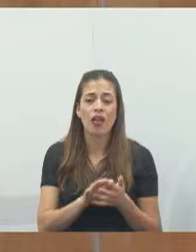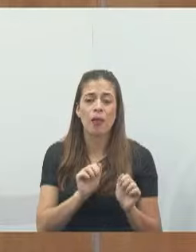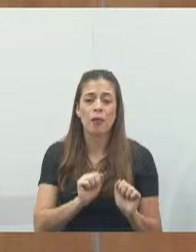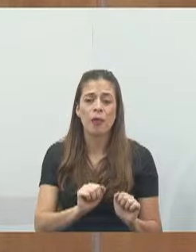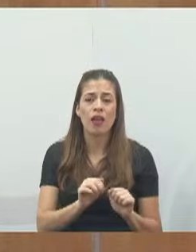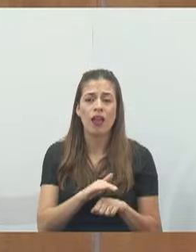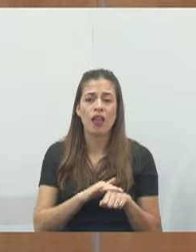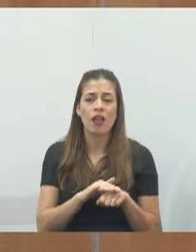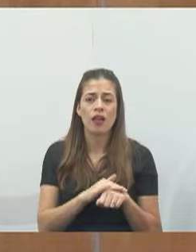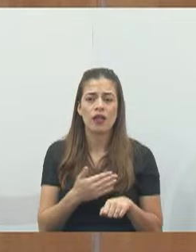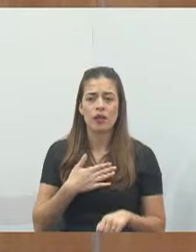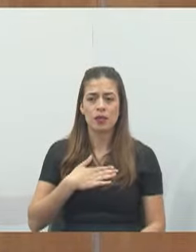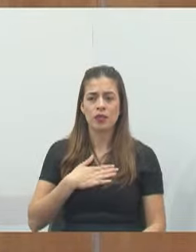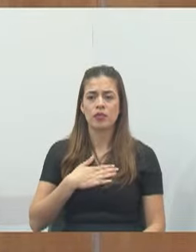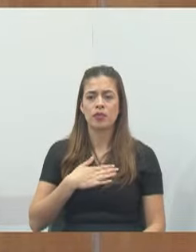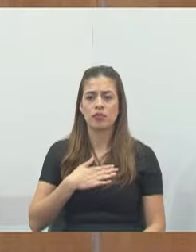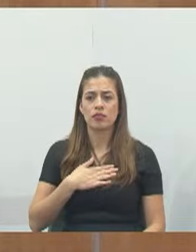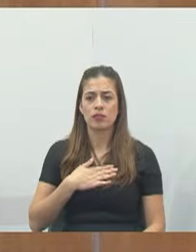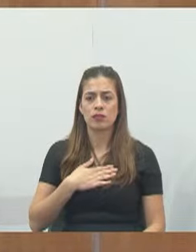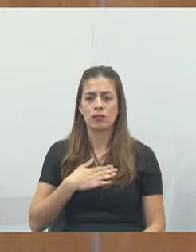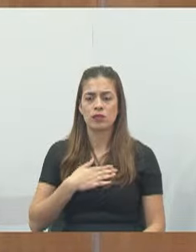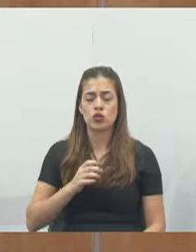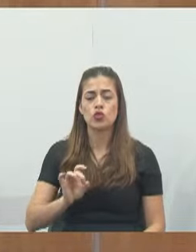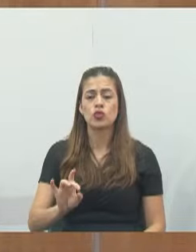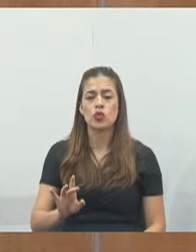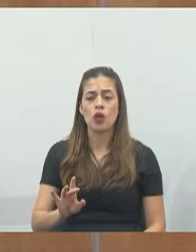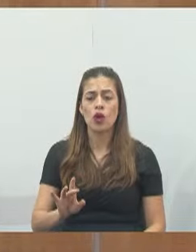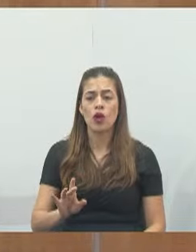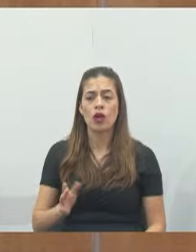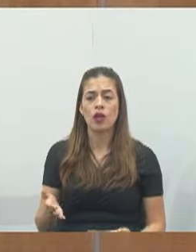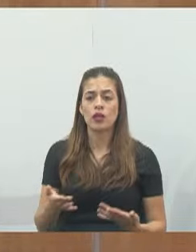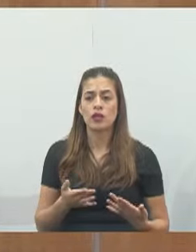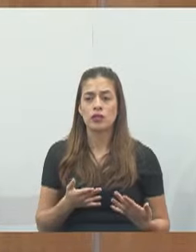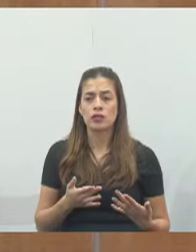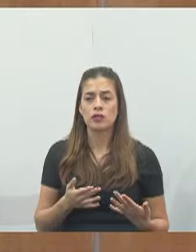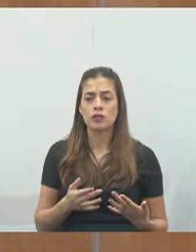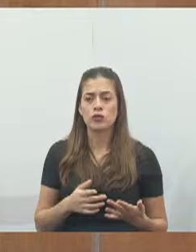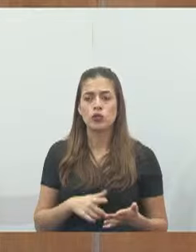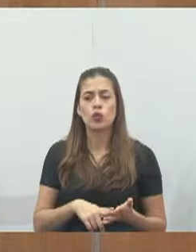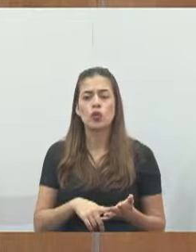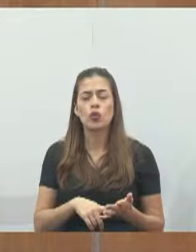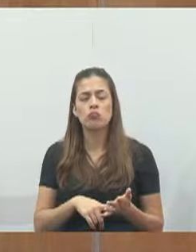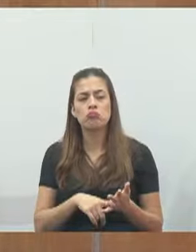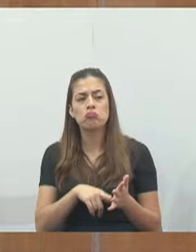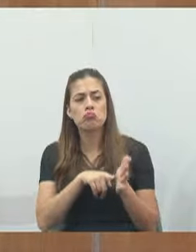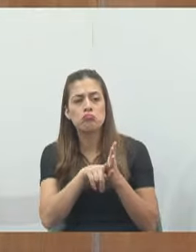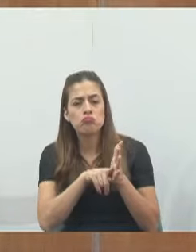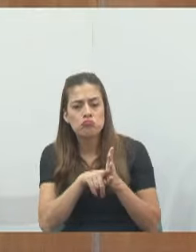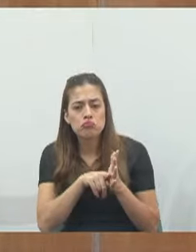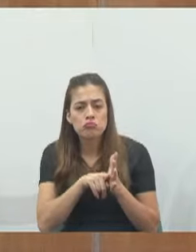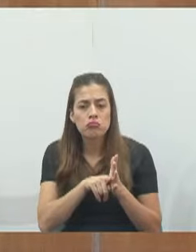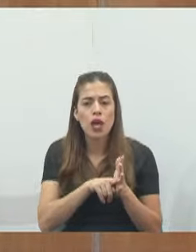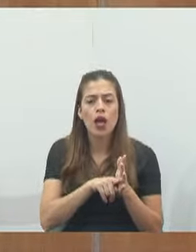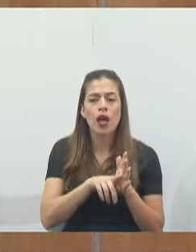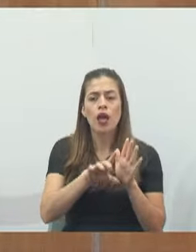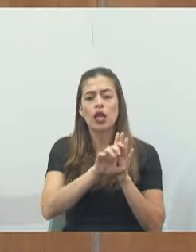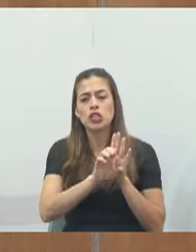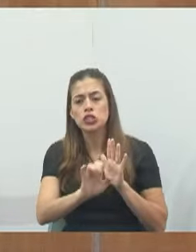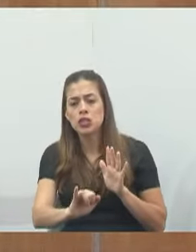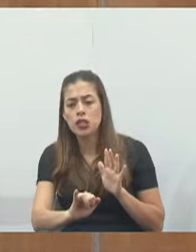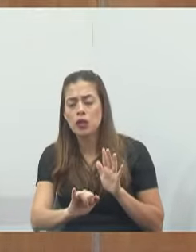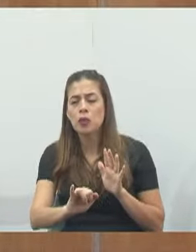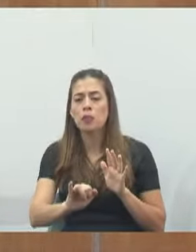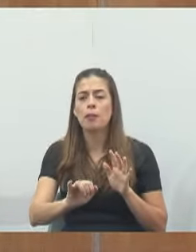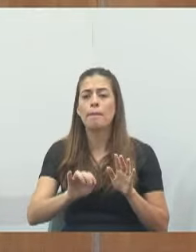pudesse conversar comigo. Tinha a questão de consulta a editais, a pregões, a